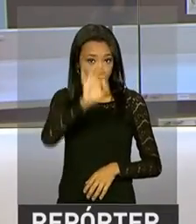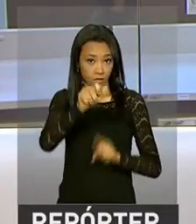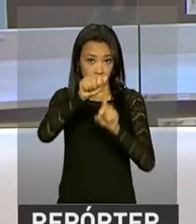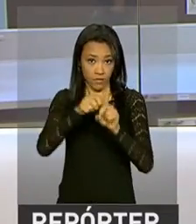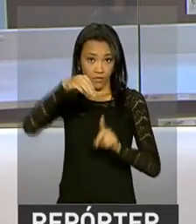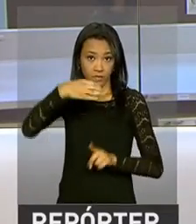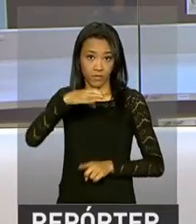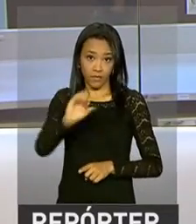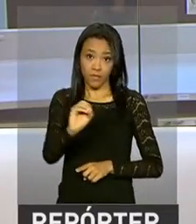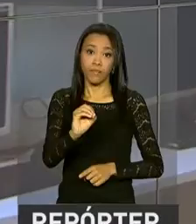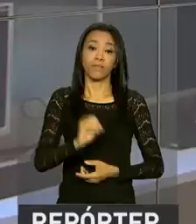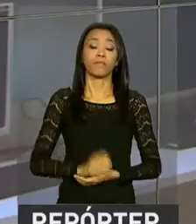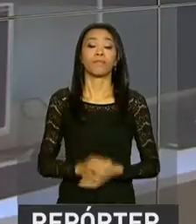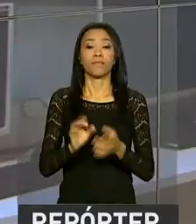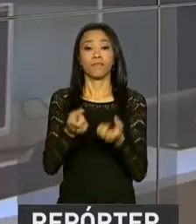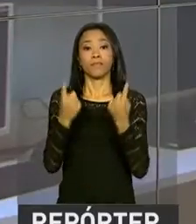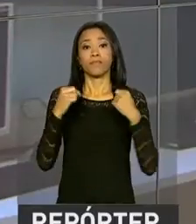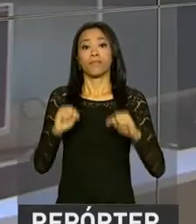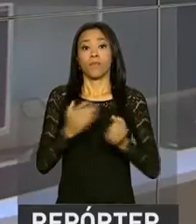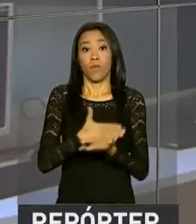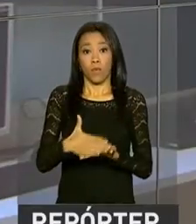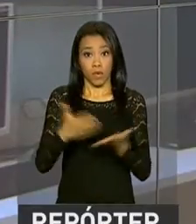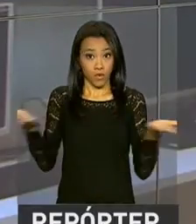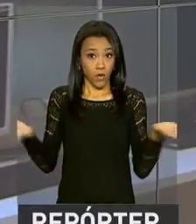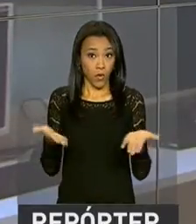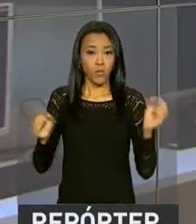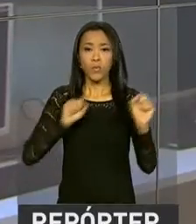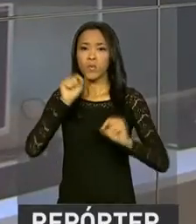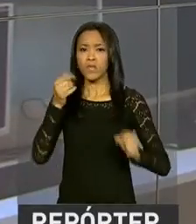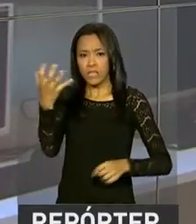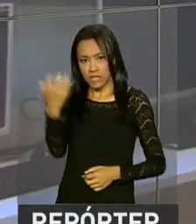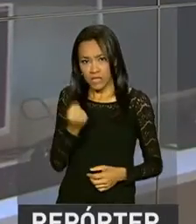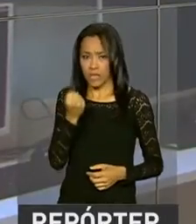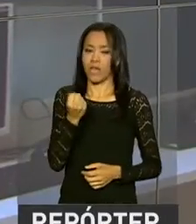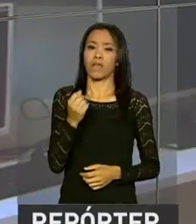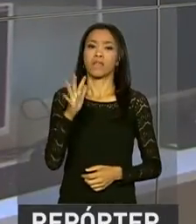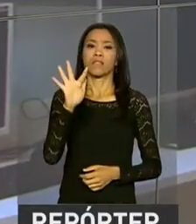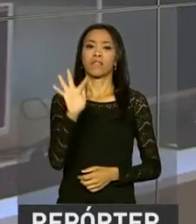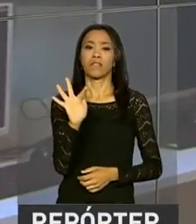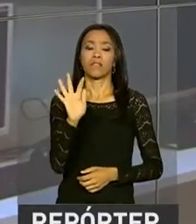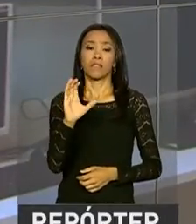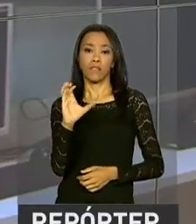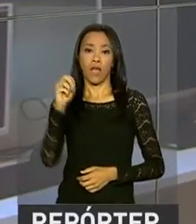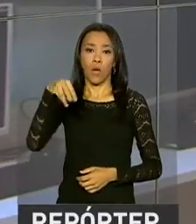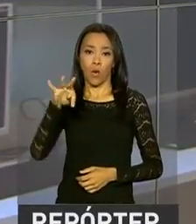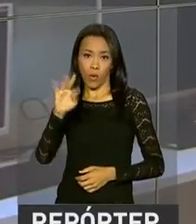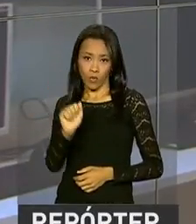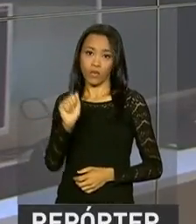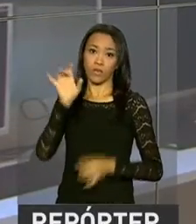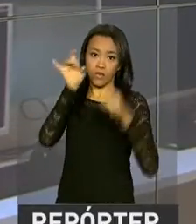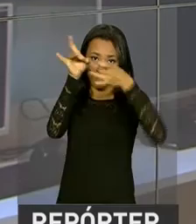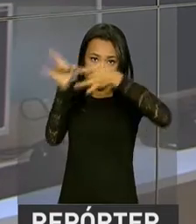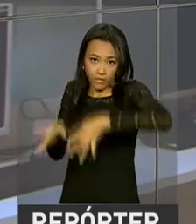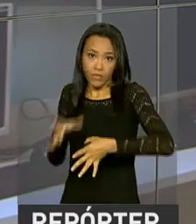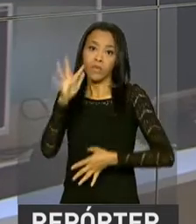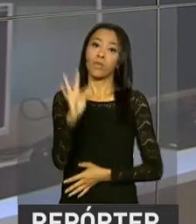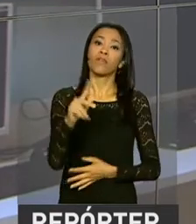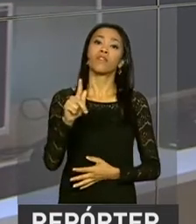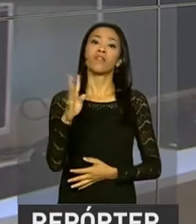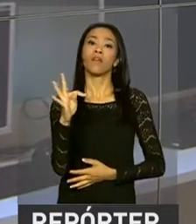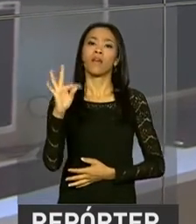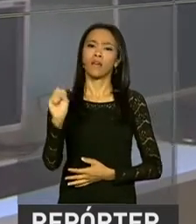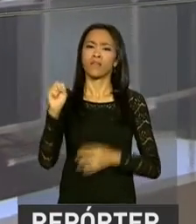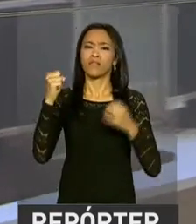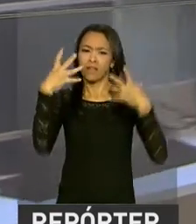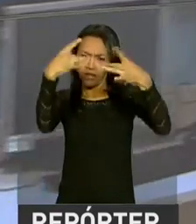10 de março e começam hoje os saques das contas inativas do fgts vamos saber então os detalhes